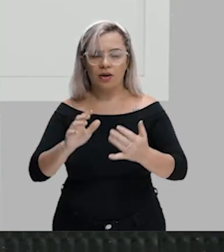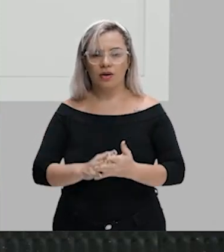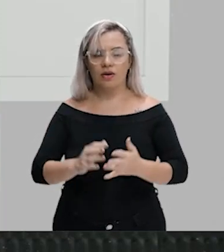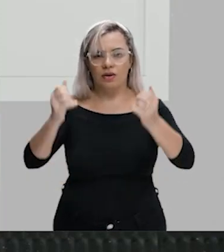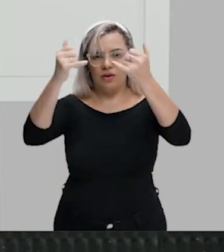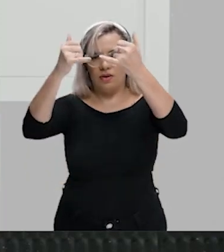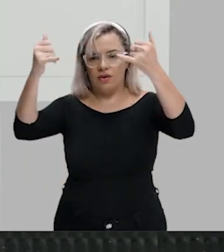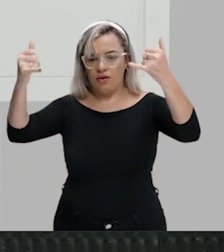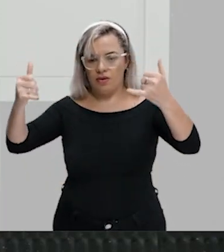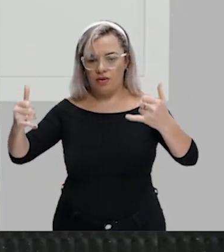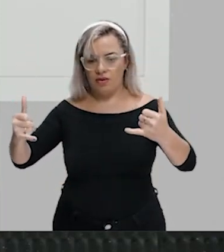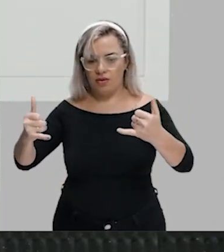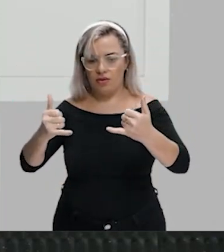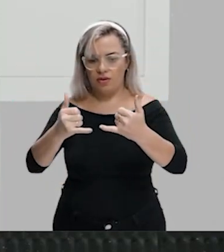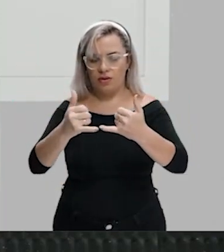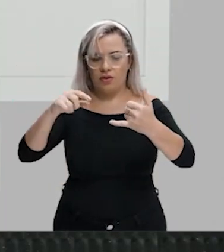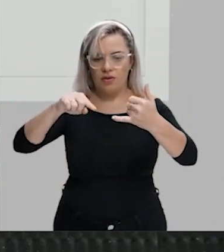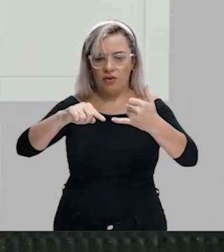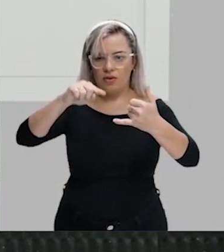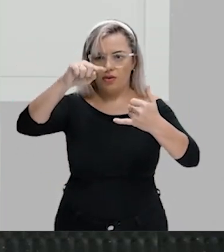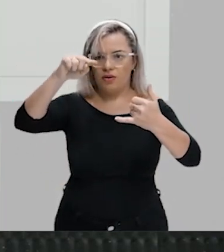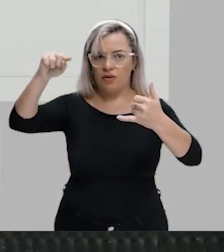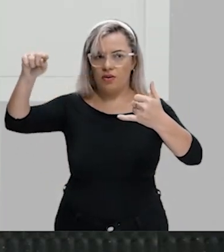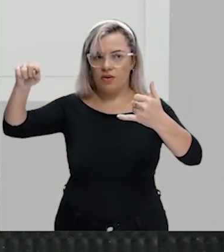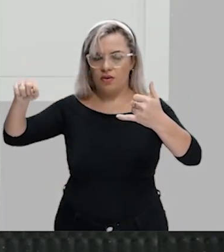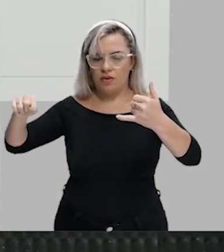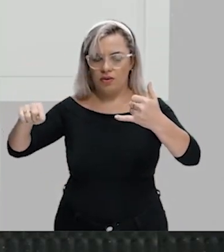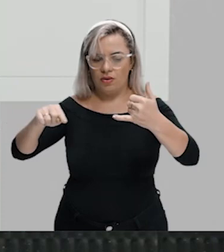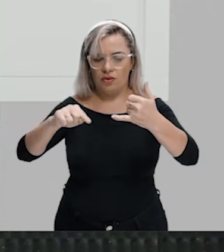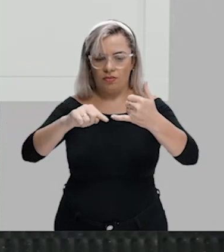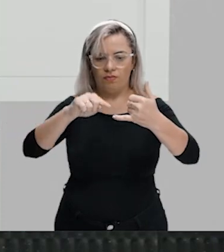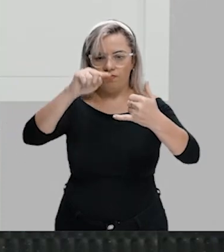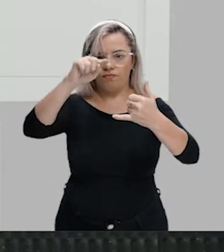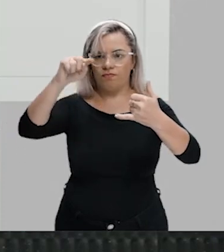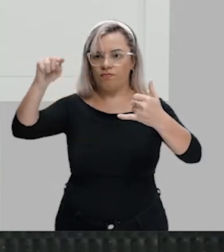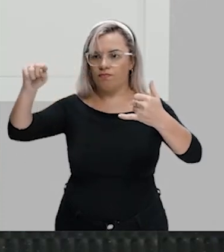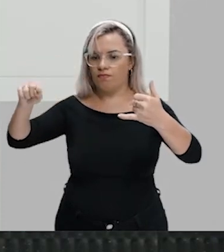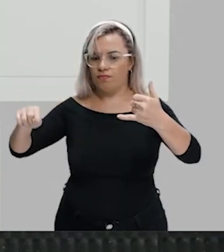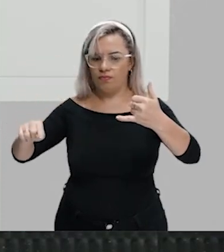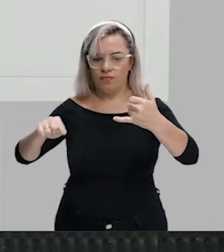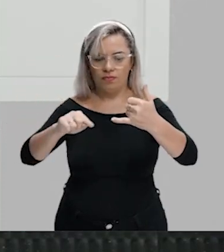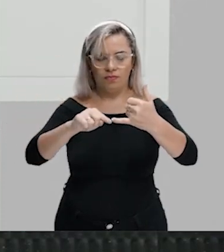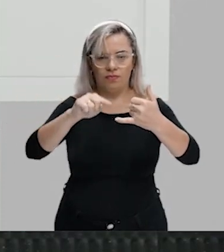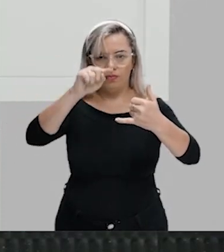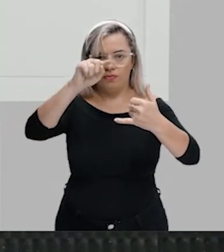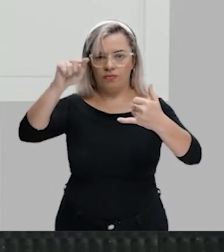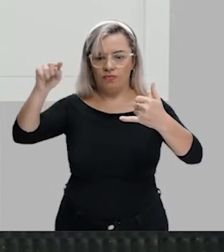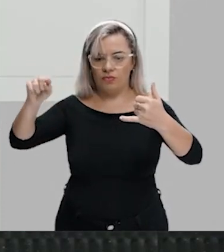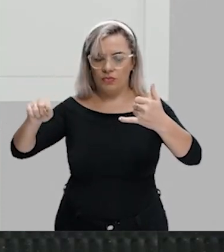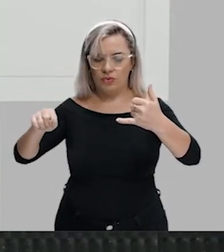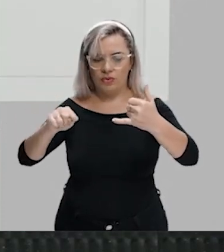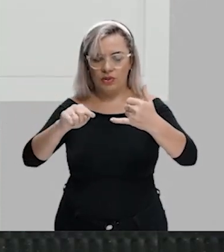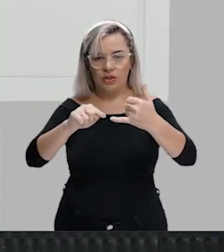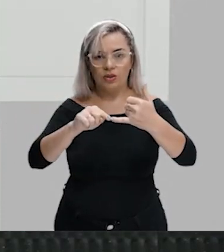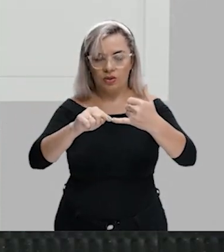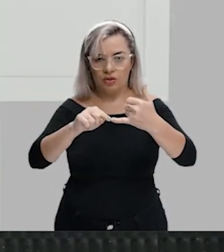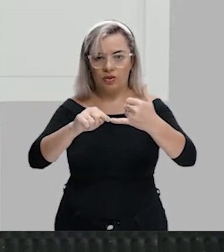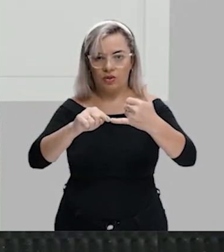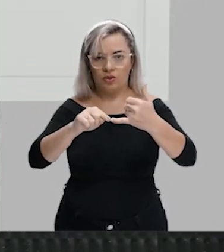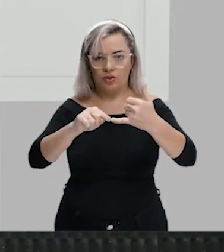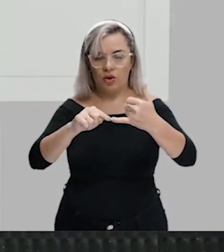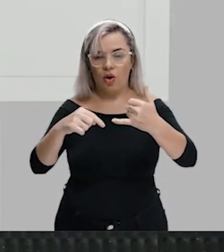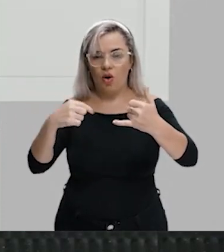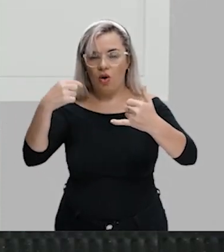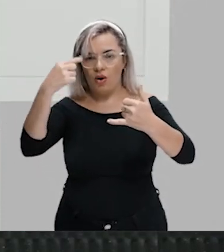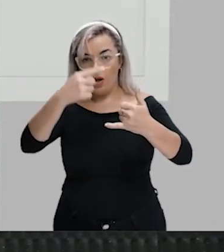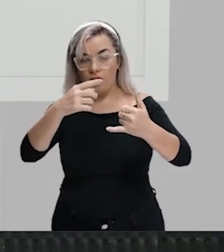ciclos, ok? E está no sentido horário, ou seja, o trabalho é positivo, é isso? O